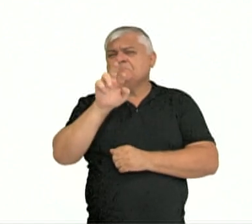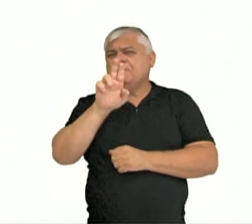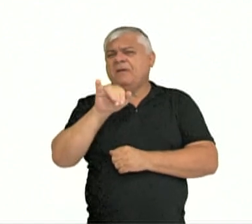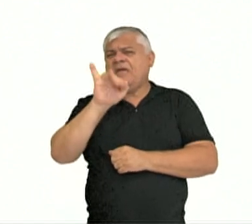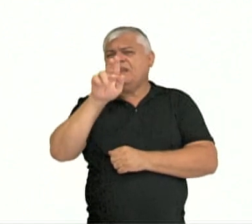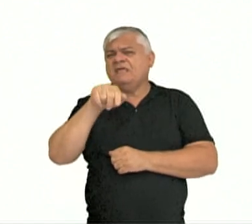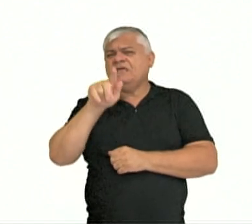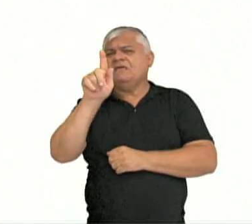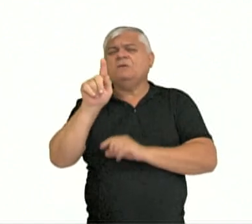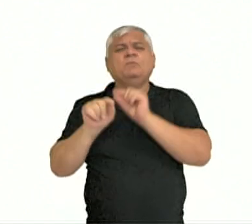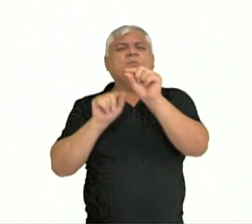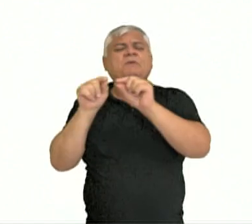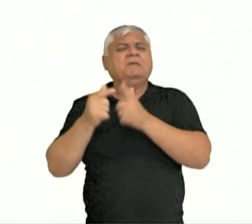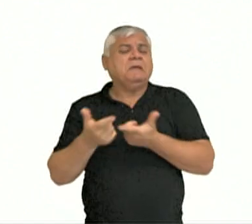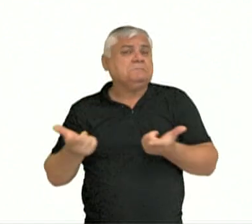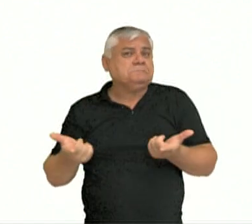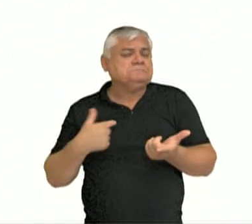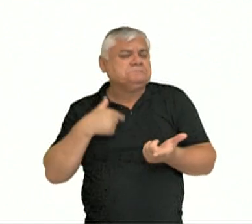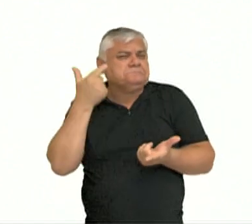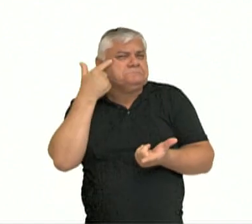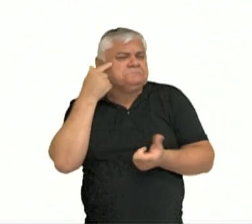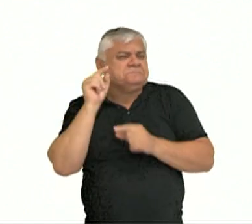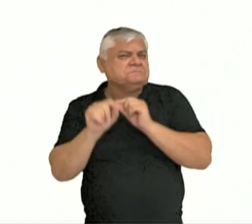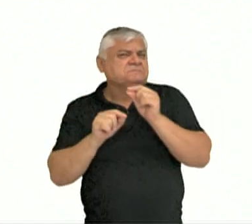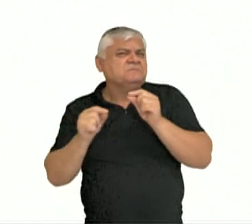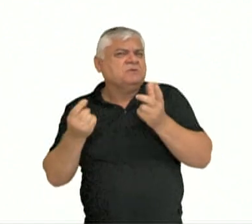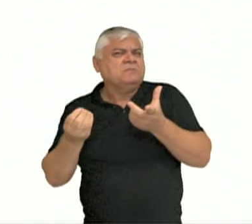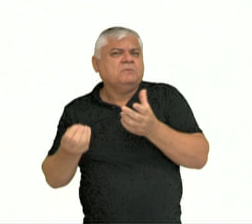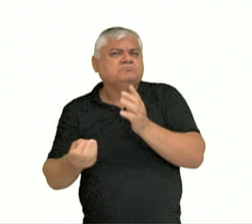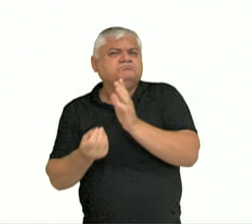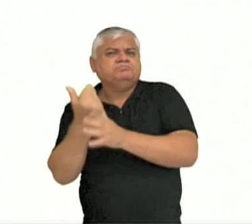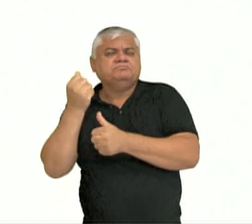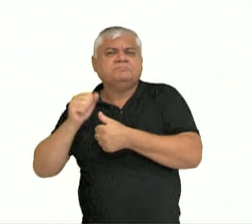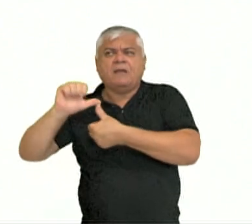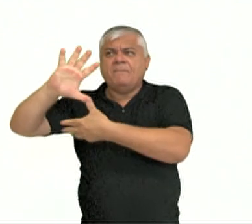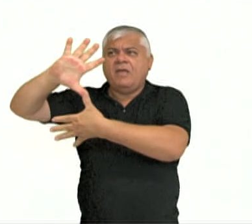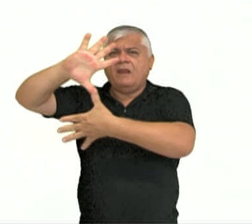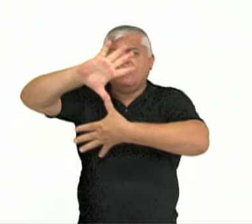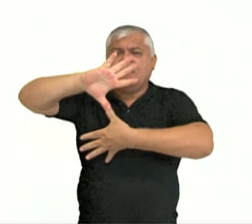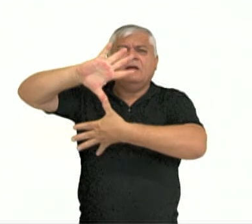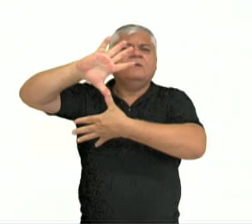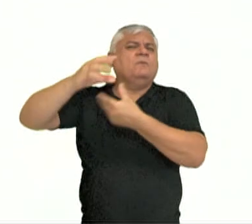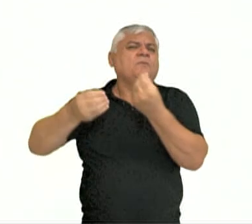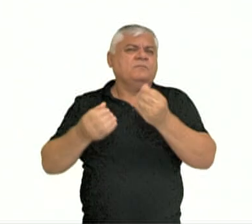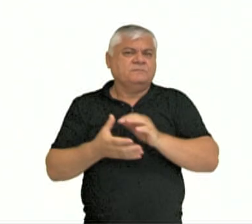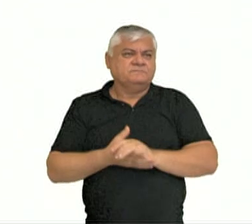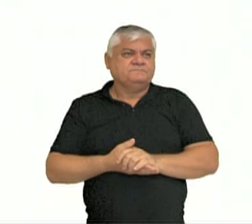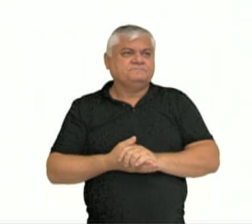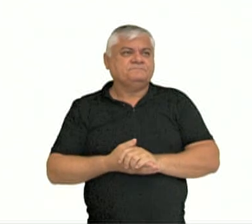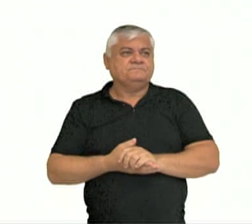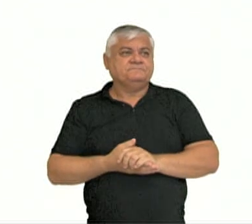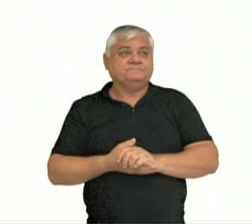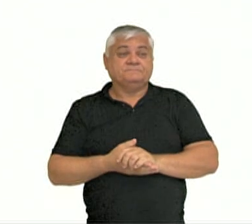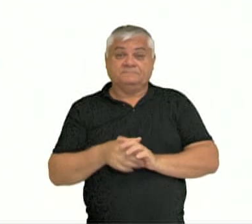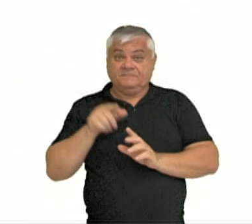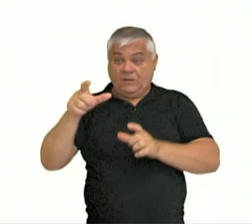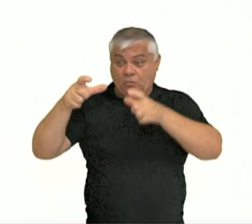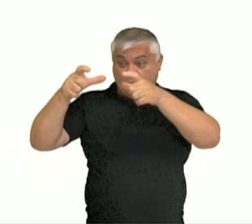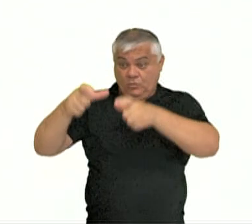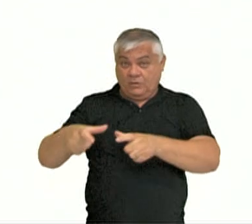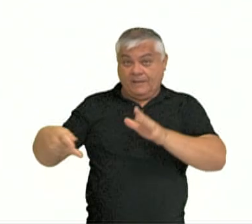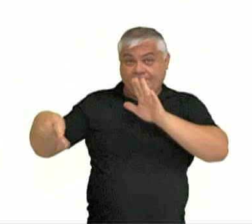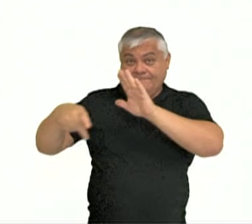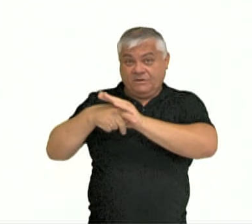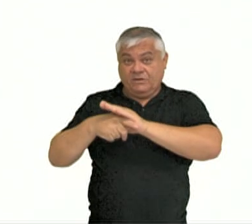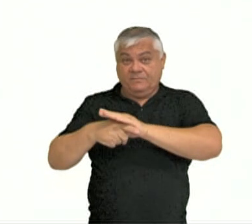essa discussão para vocês para nós entendermos como que a América foi povoada. Estreito de Bering é assim chamado local